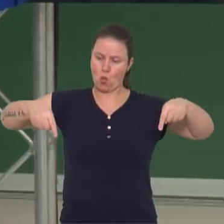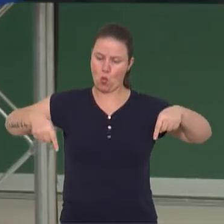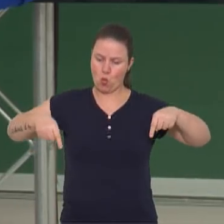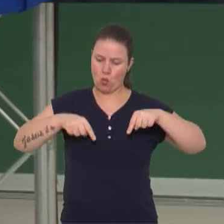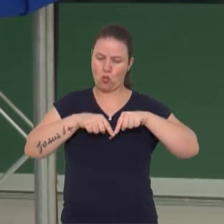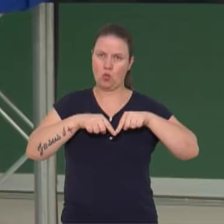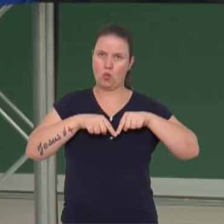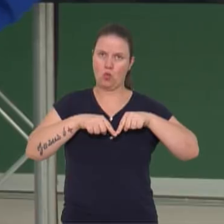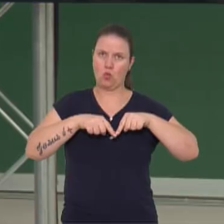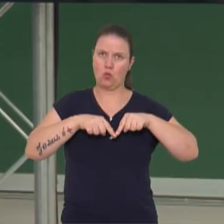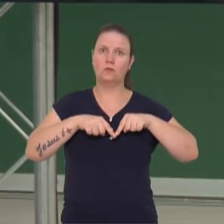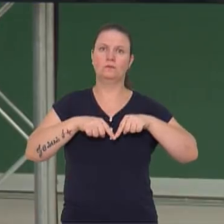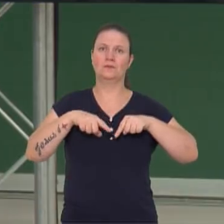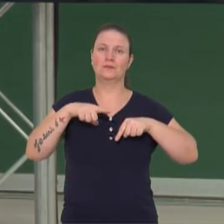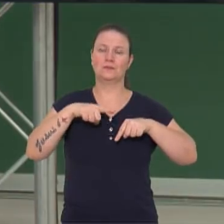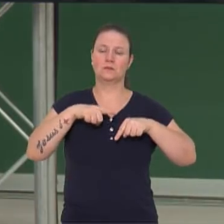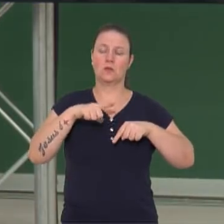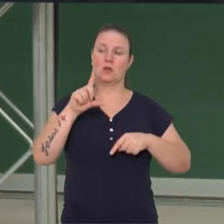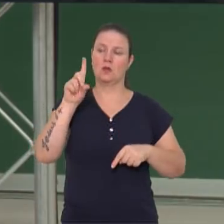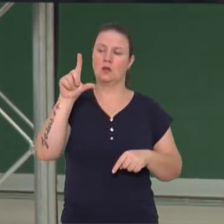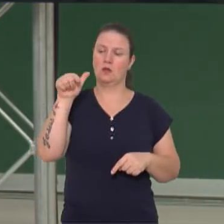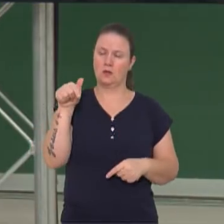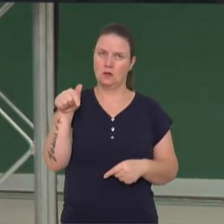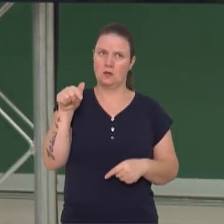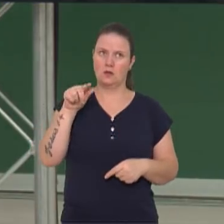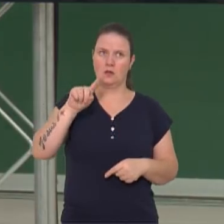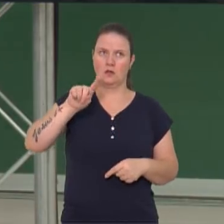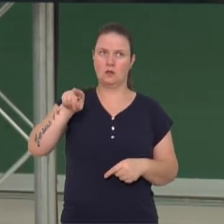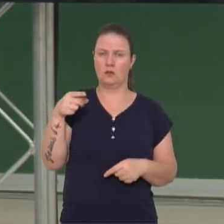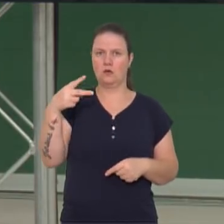que tem 17,2 metros de lado.